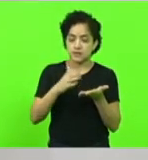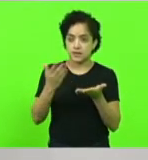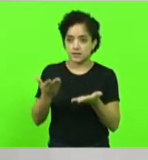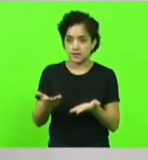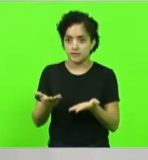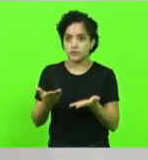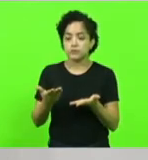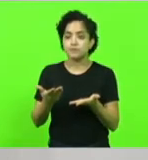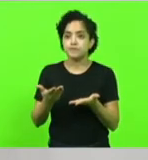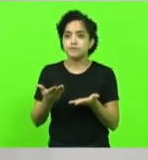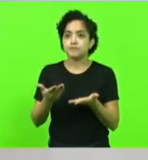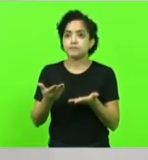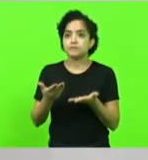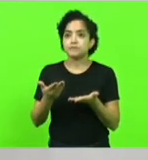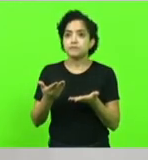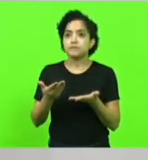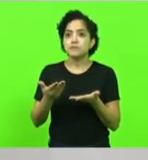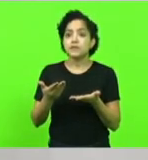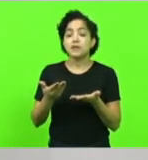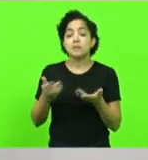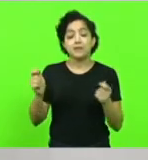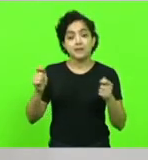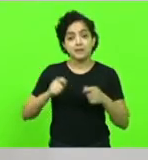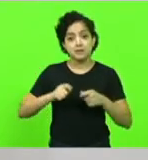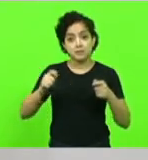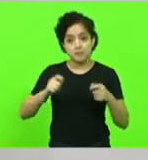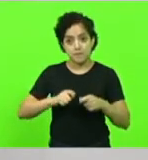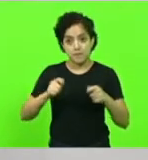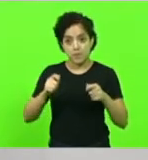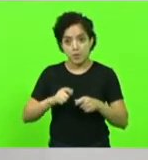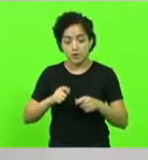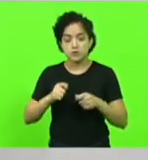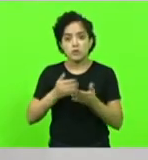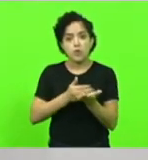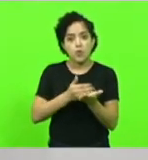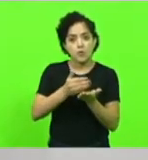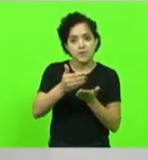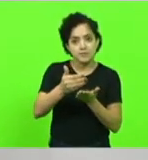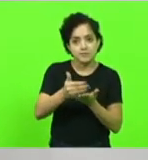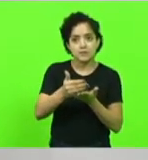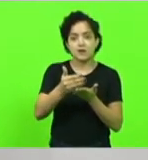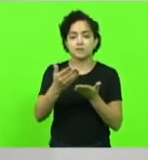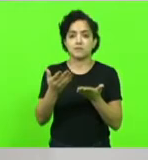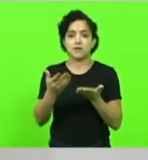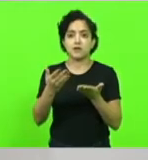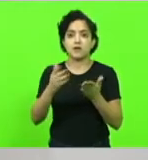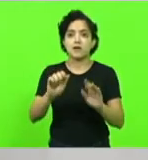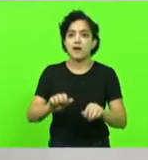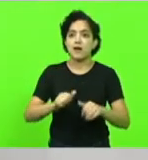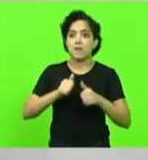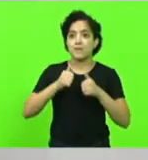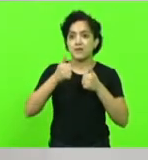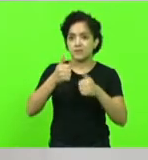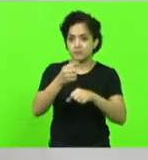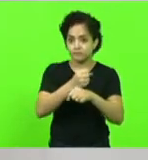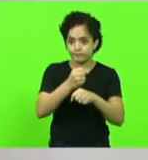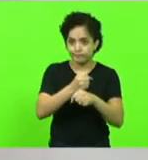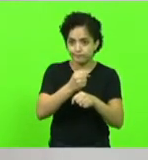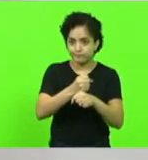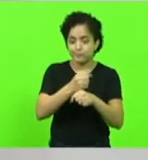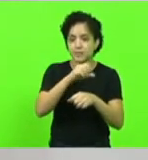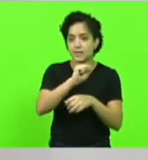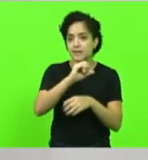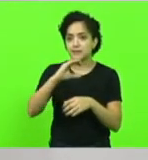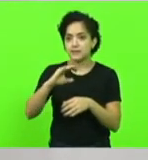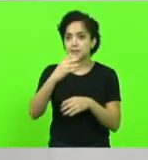para que a gente tão logo possa dê início às obras de melhoria da SC-477, senhor